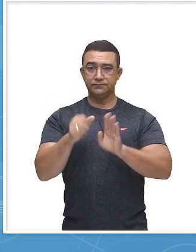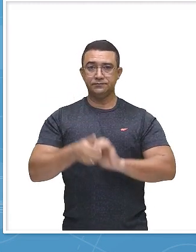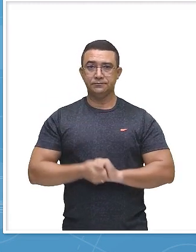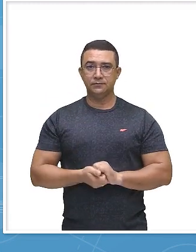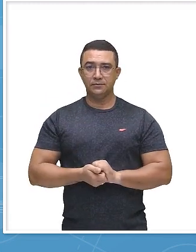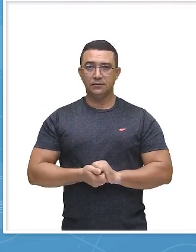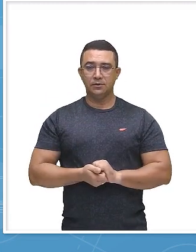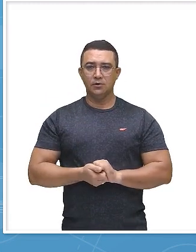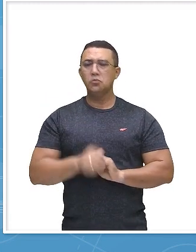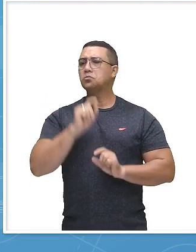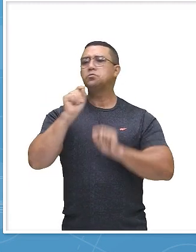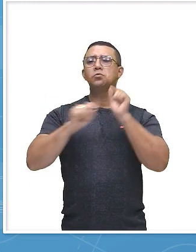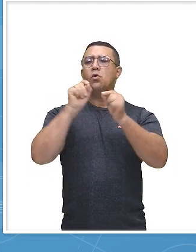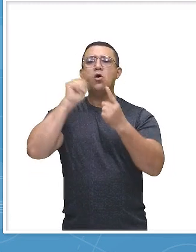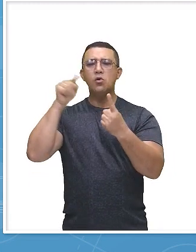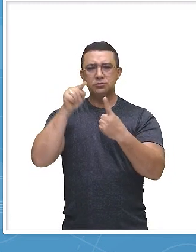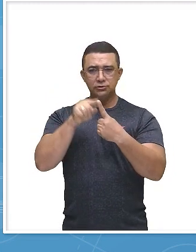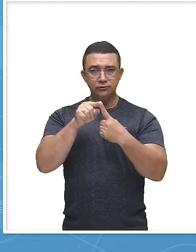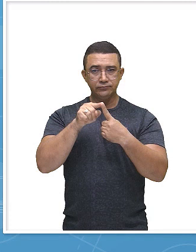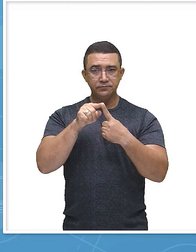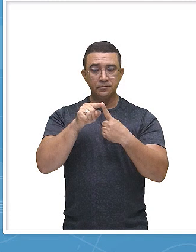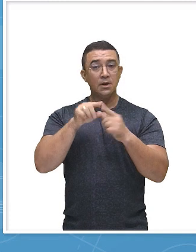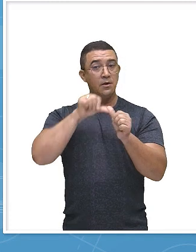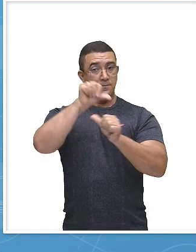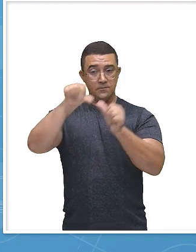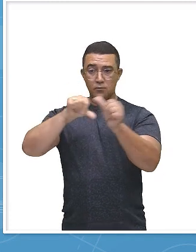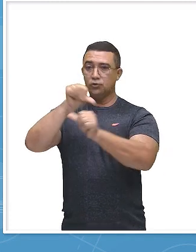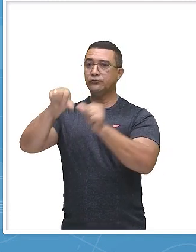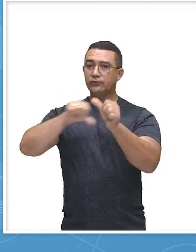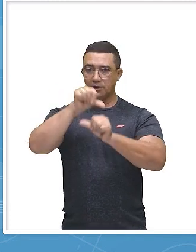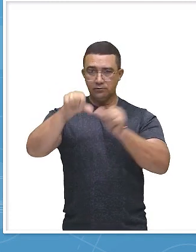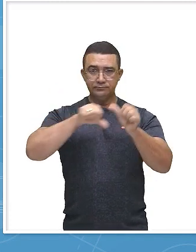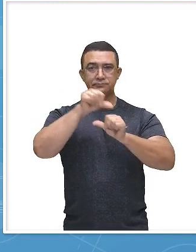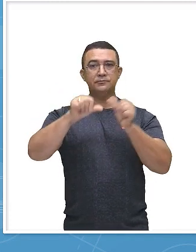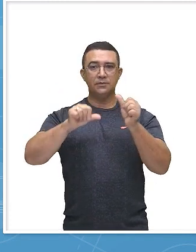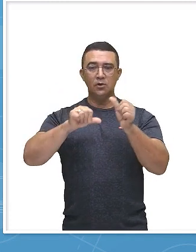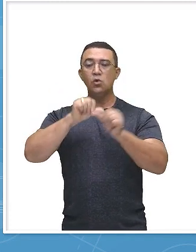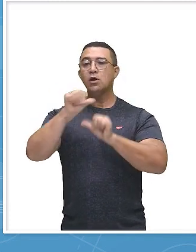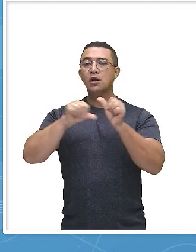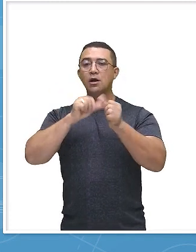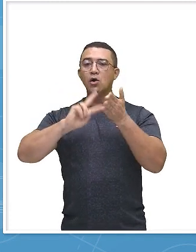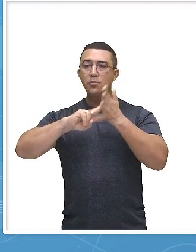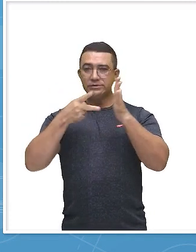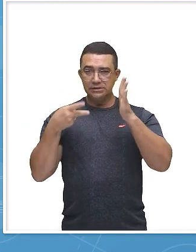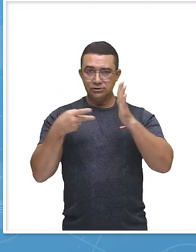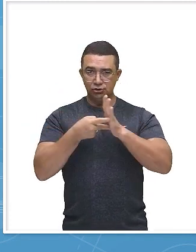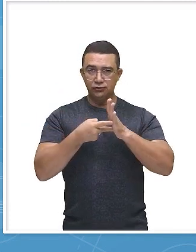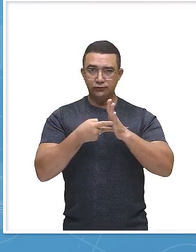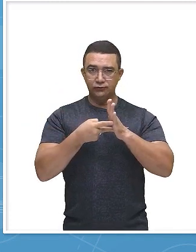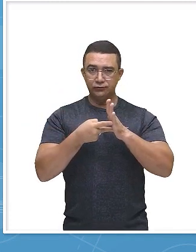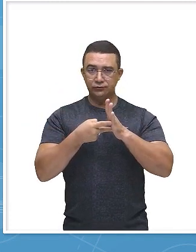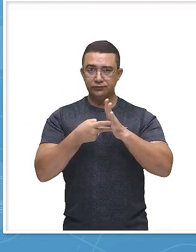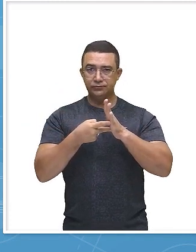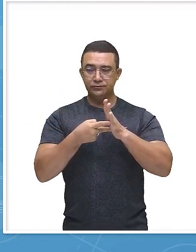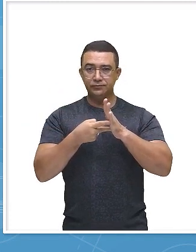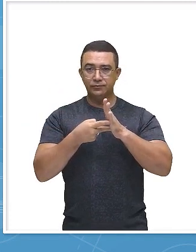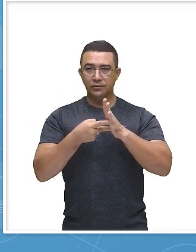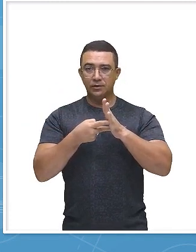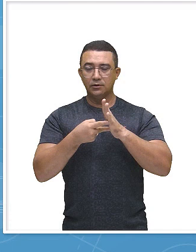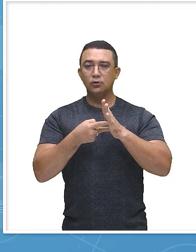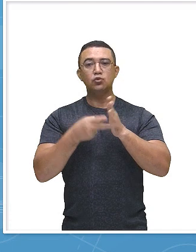que é que ele faz? Ele modifica o seu sentido, ele tem algumas funções. Essa é uma delas, ele vai modificar o sentido